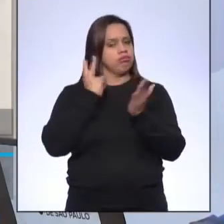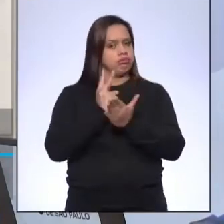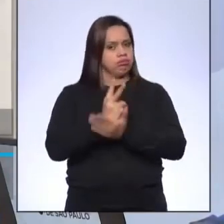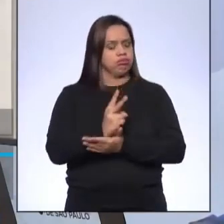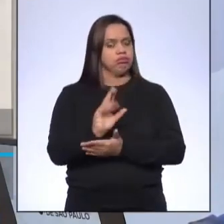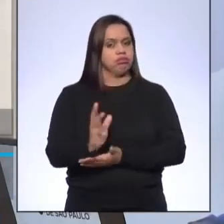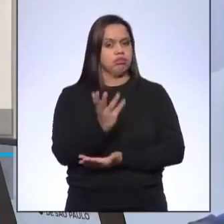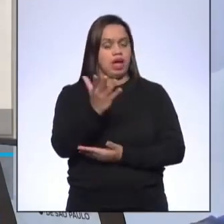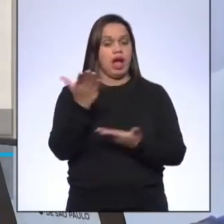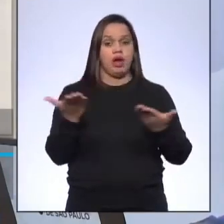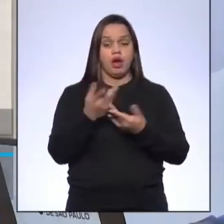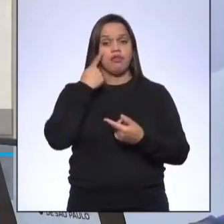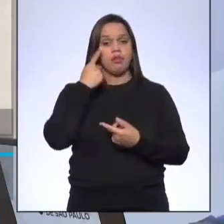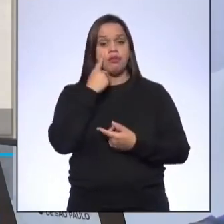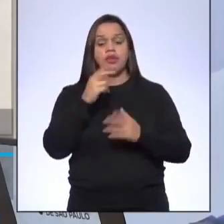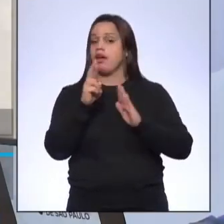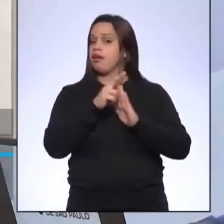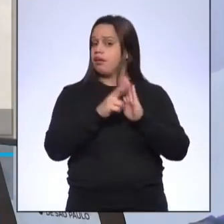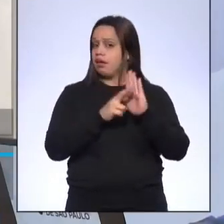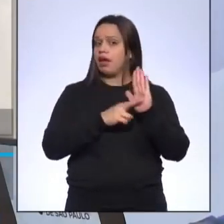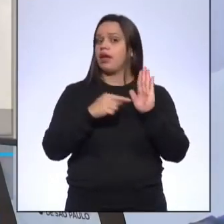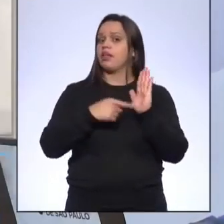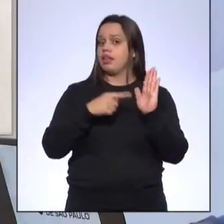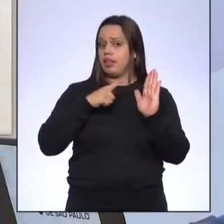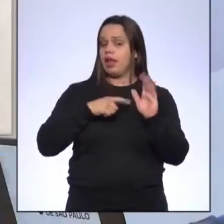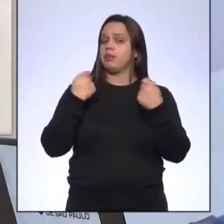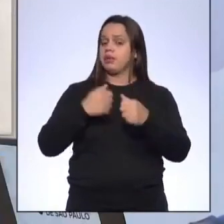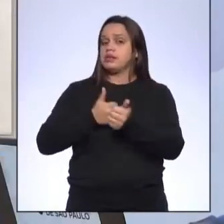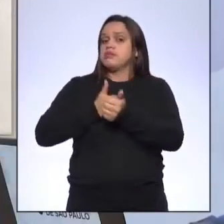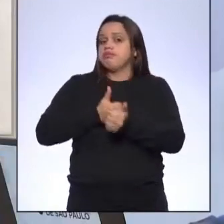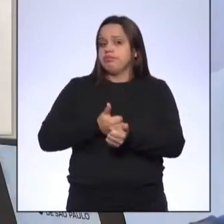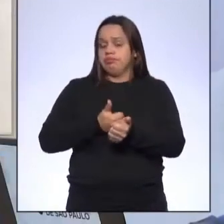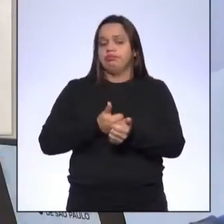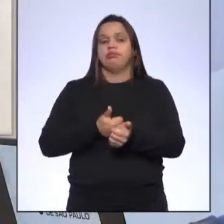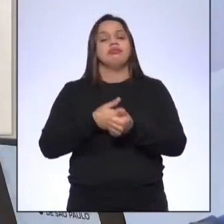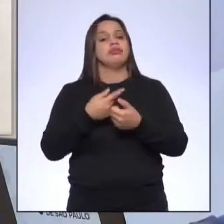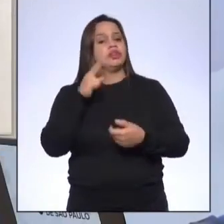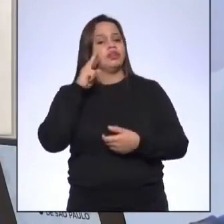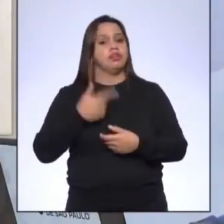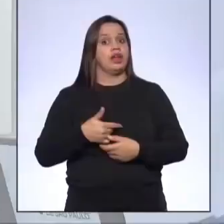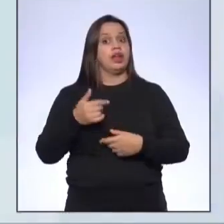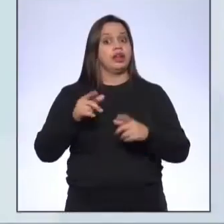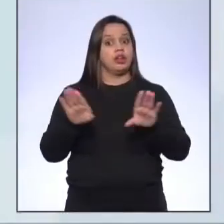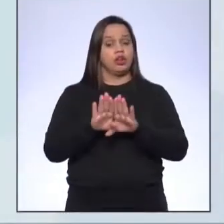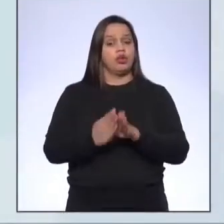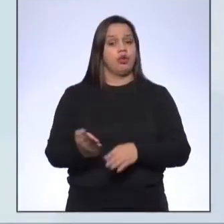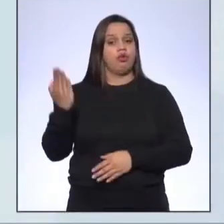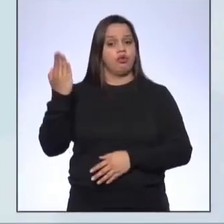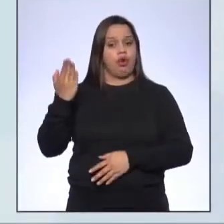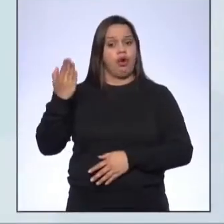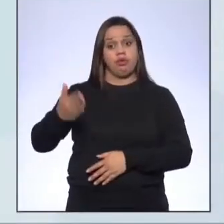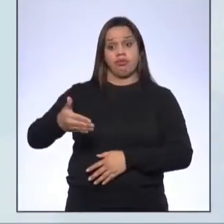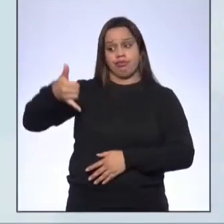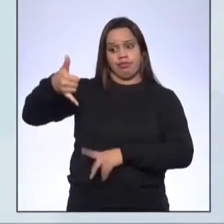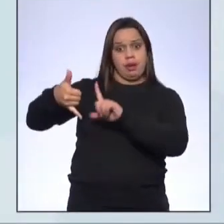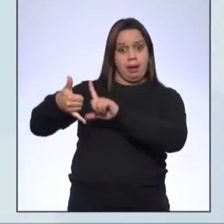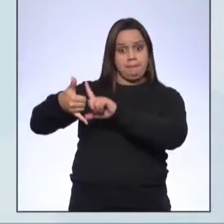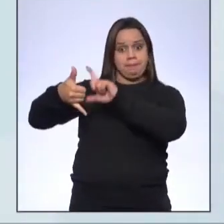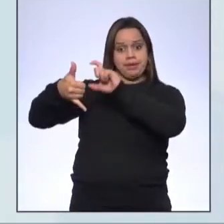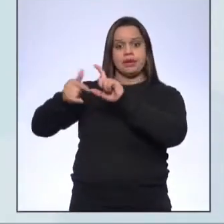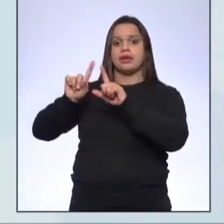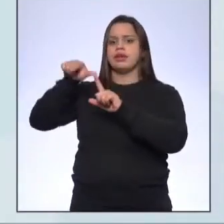nós vamos ver as regras. Tem umas regrinhas para serem seguidas. Dá um print na tela, depois você coloca no seu